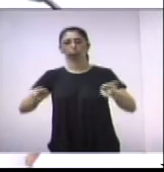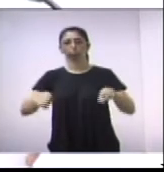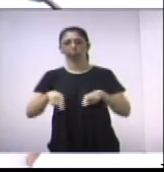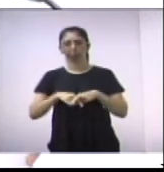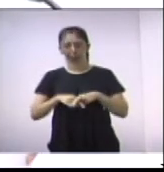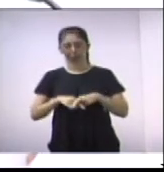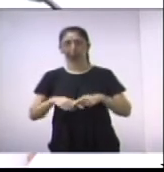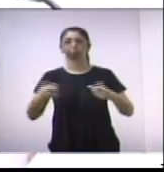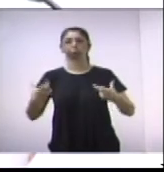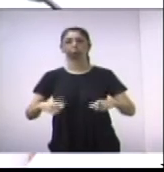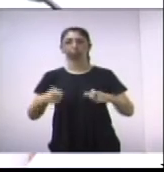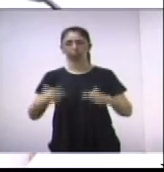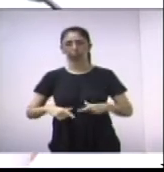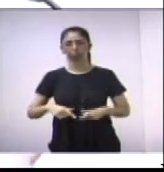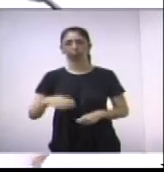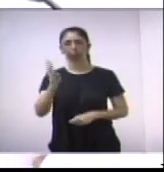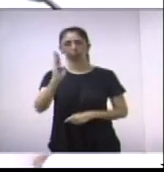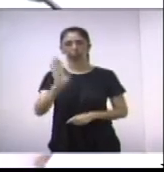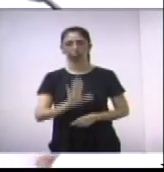500. As escolas